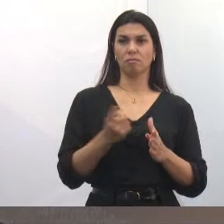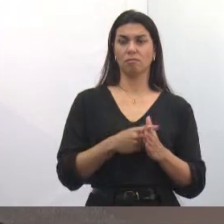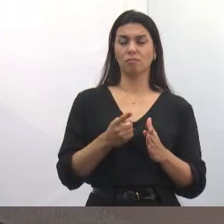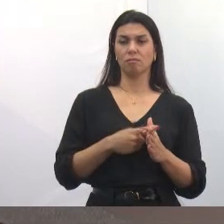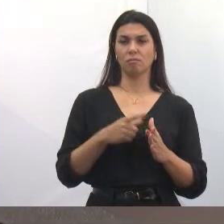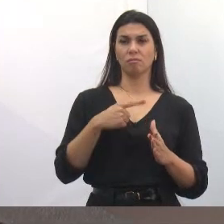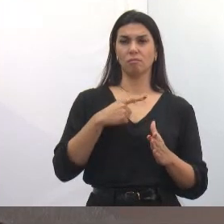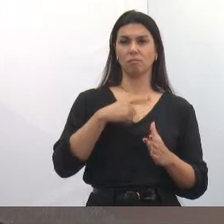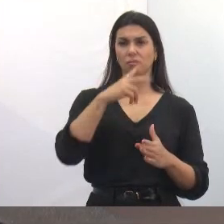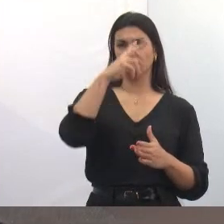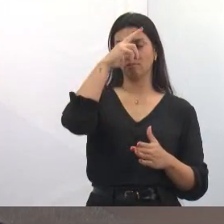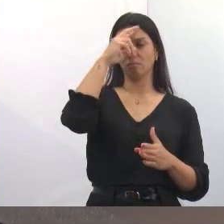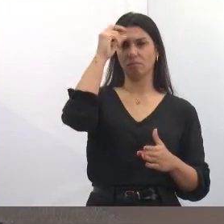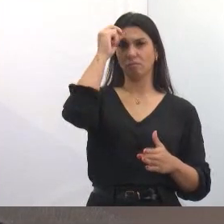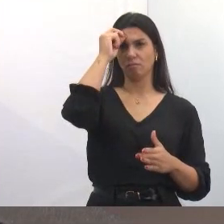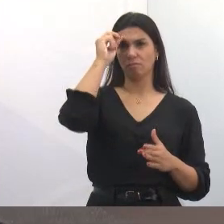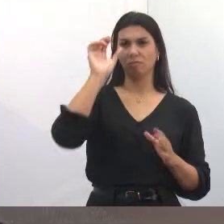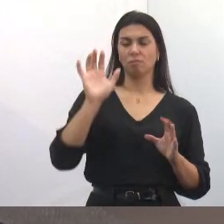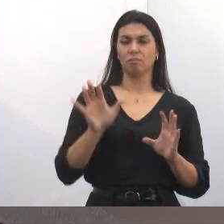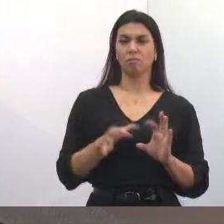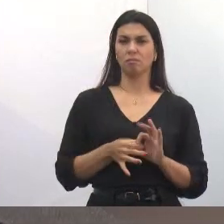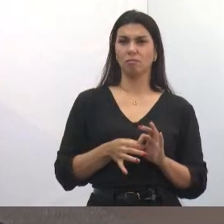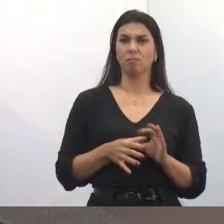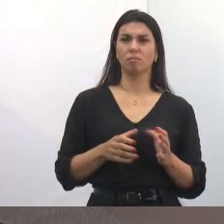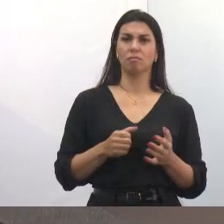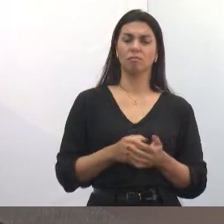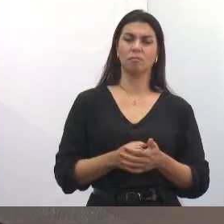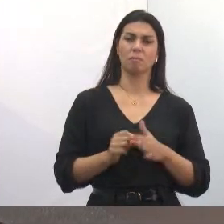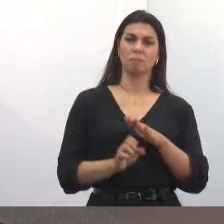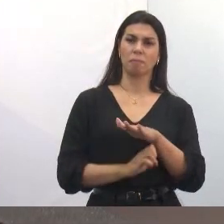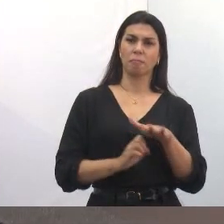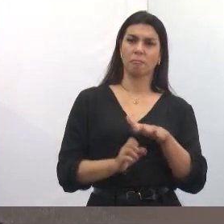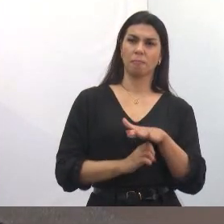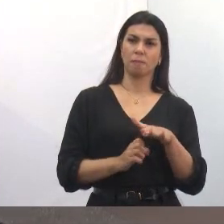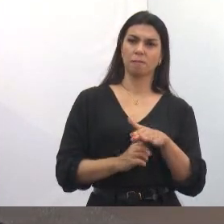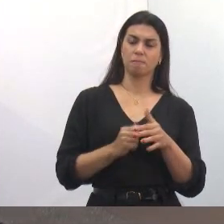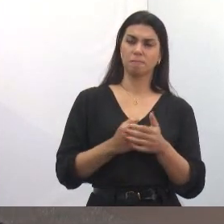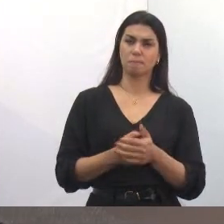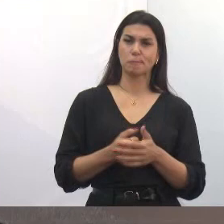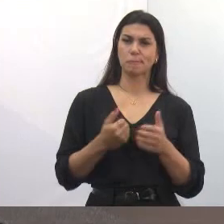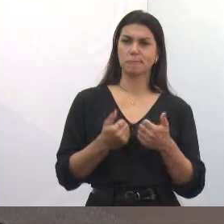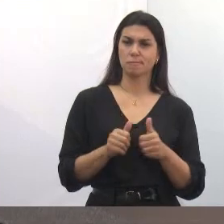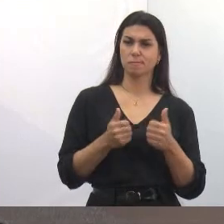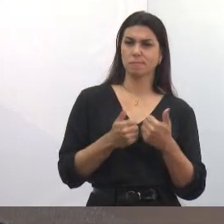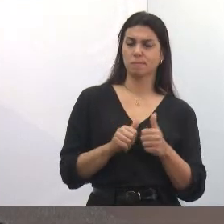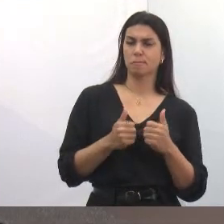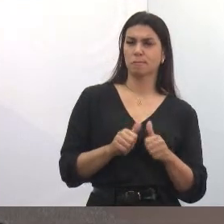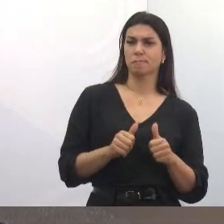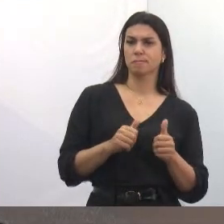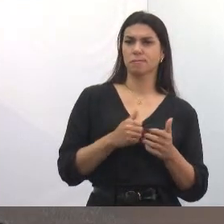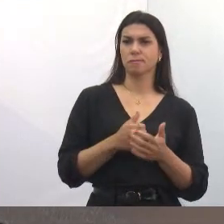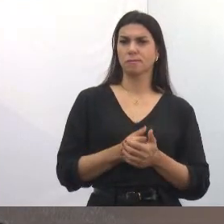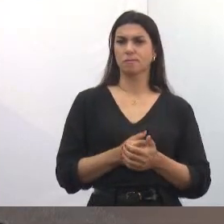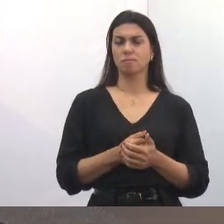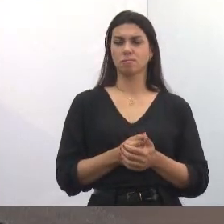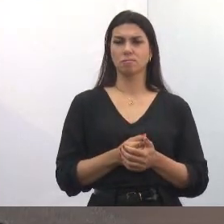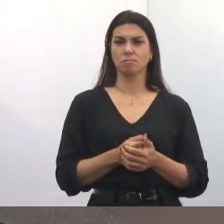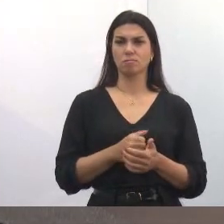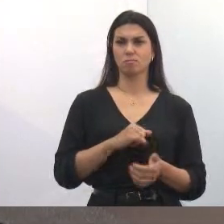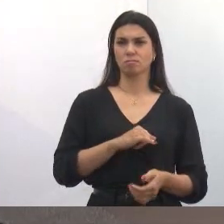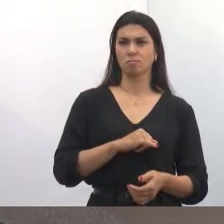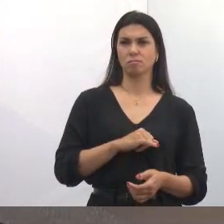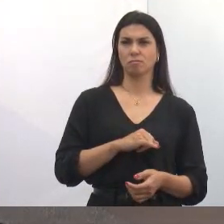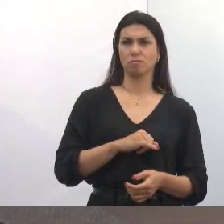entre Prefeitura Municipal de Jacareí e a empresa que presta o serviço de transporte público à população de Jacareí, Jacareí Transporte